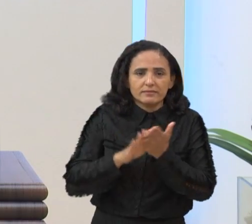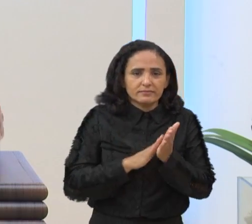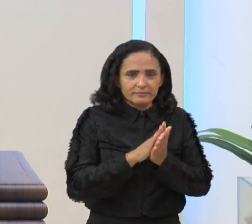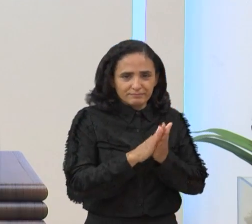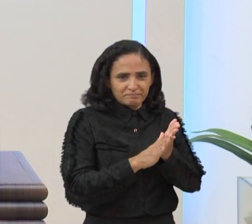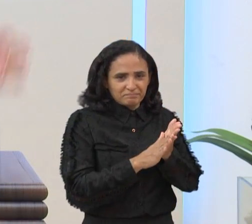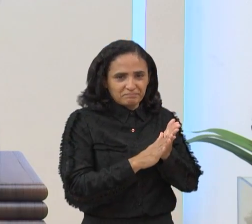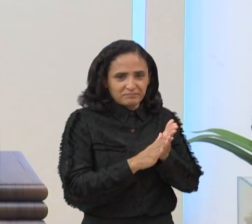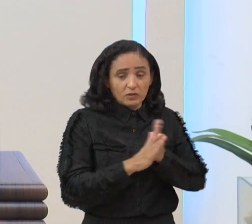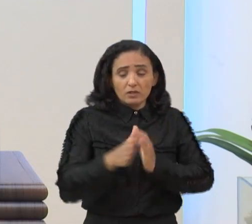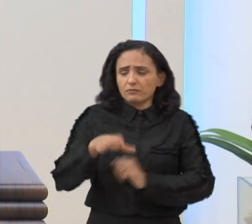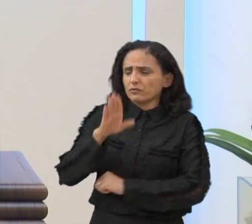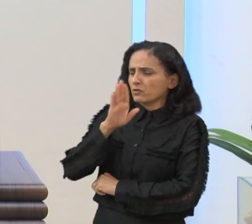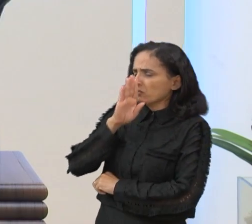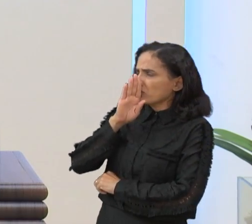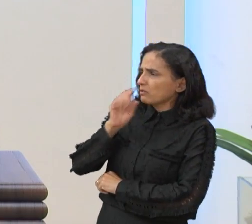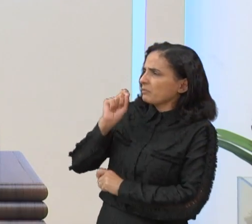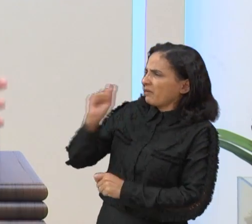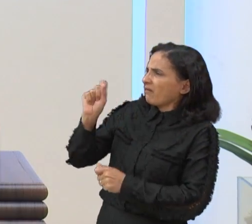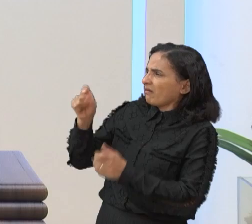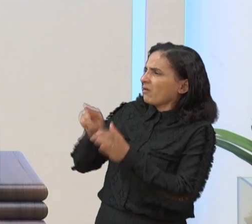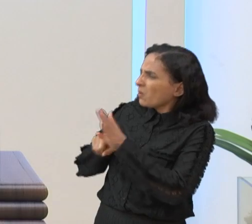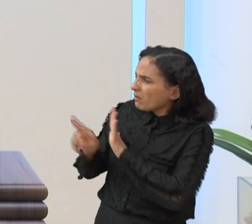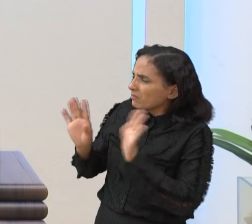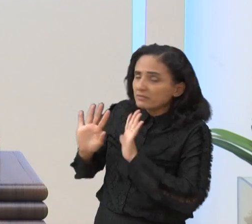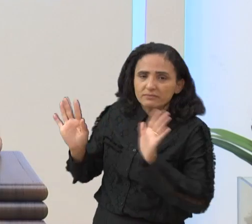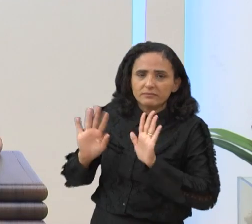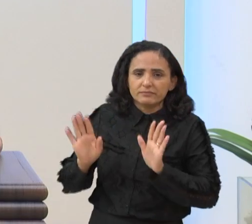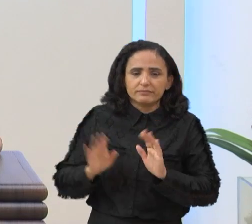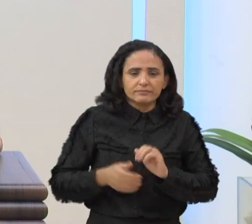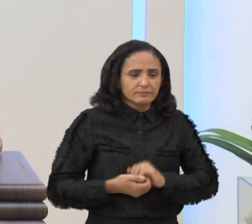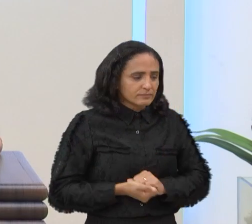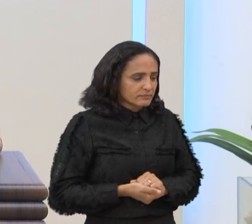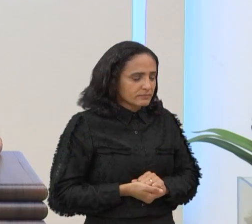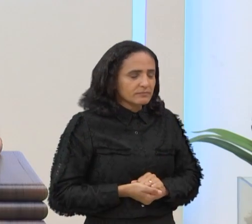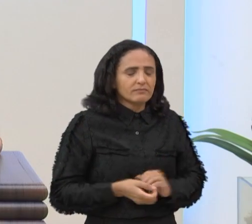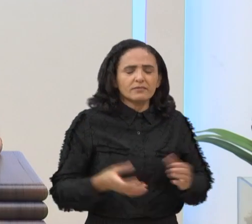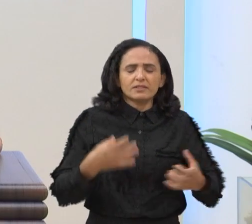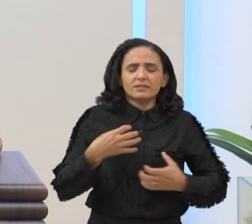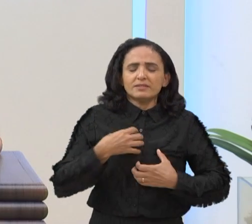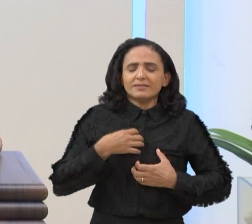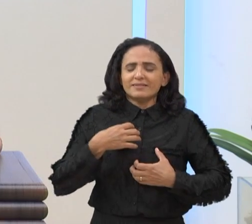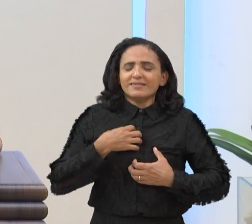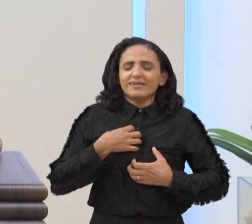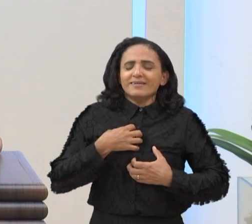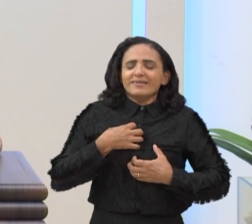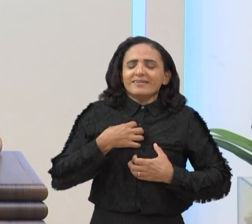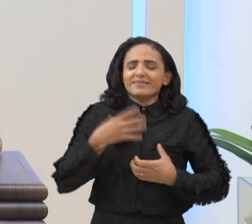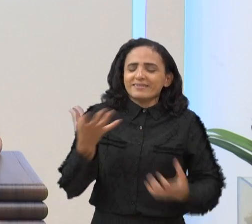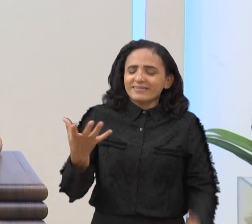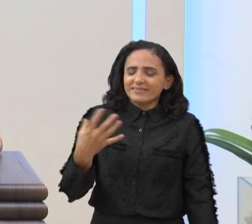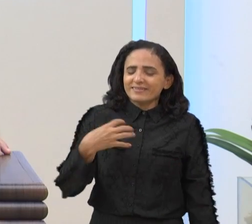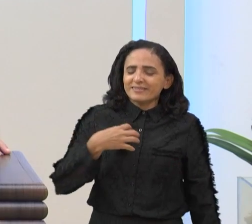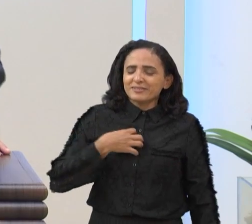Ele não pergunta, o que é isso? O que é que está passando? Não, não, ele disse, é Jesus, deixa ele fazer. Deixa